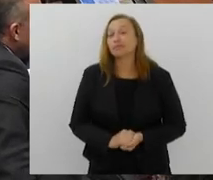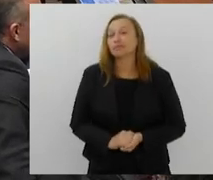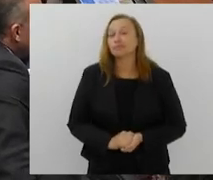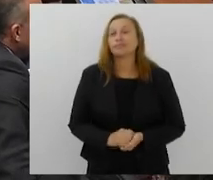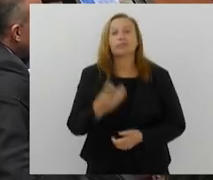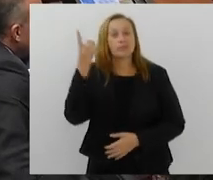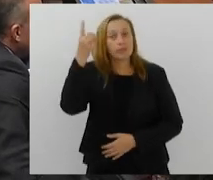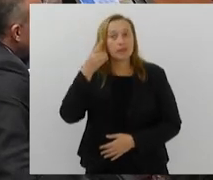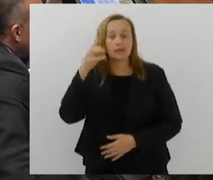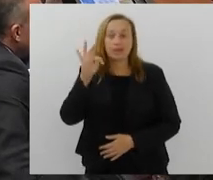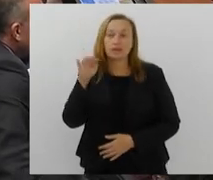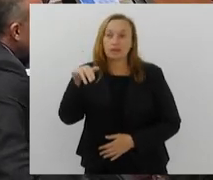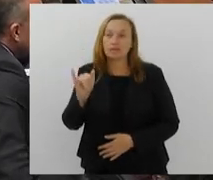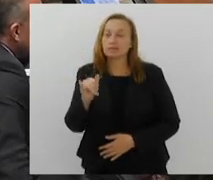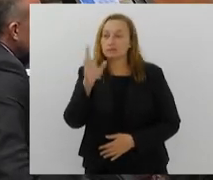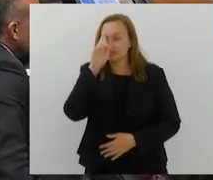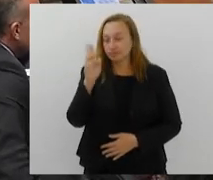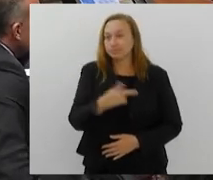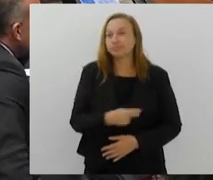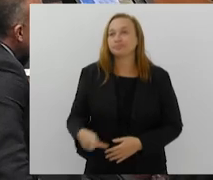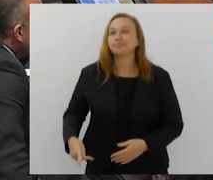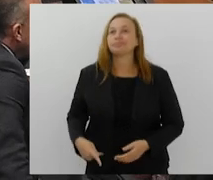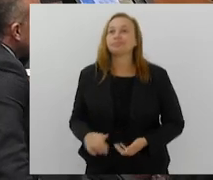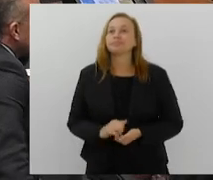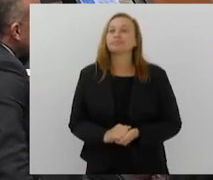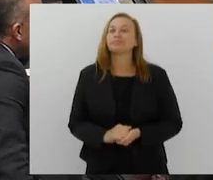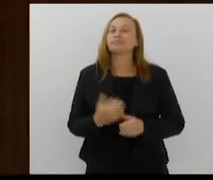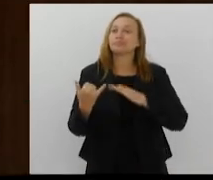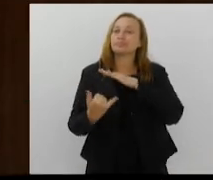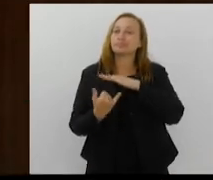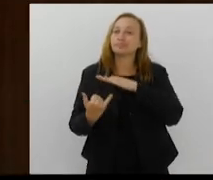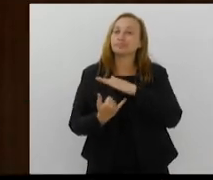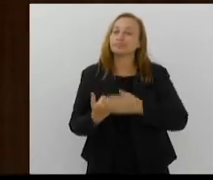Deputado Tandi. Presidente, a instituição